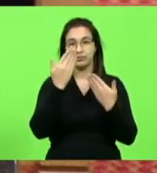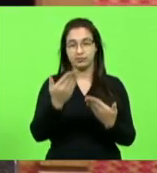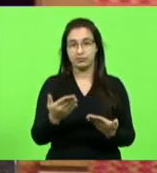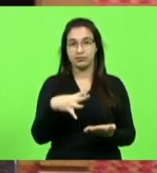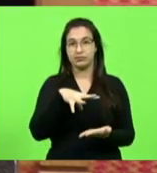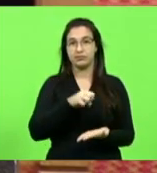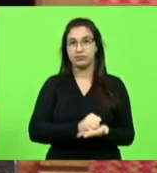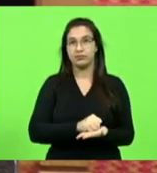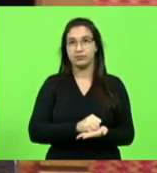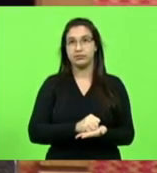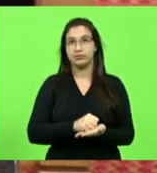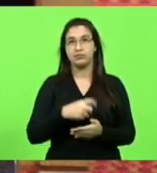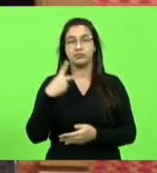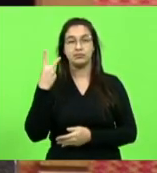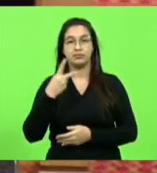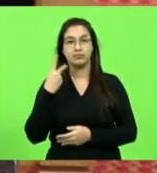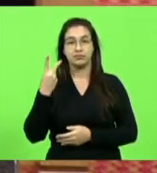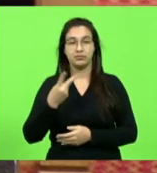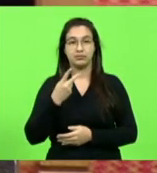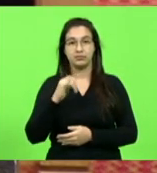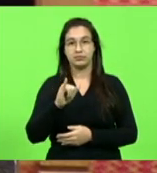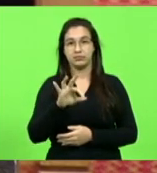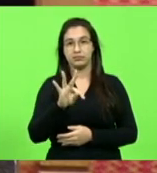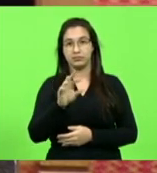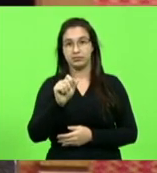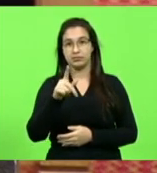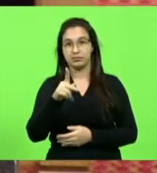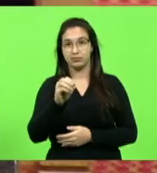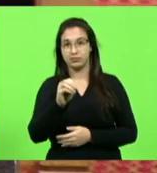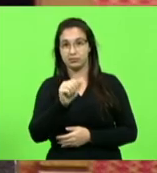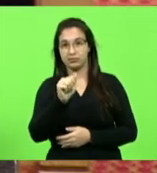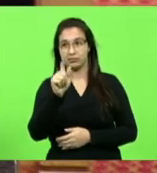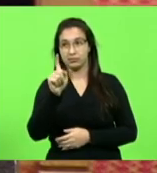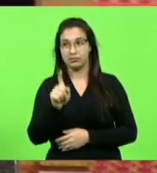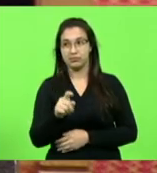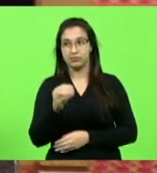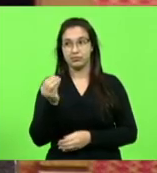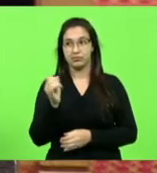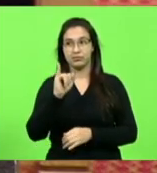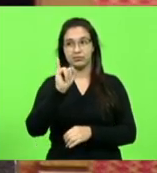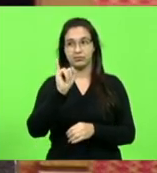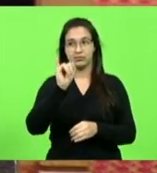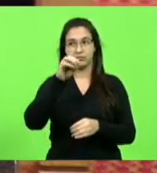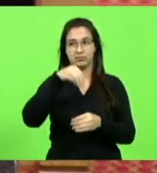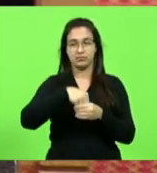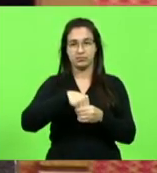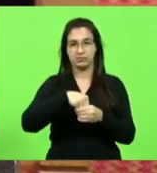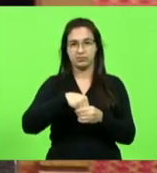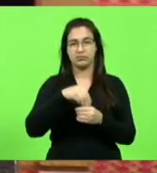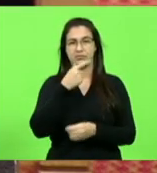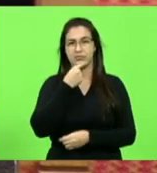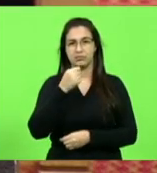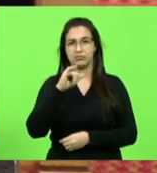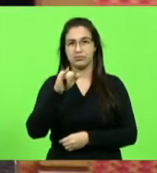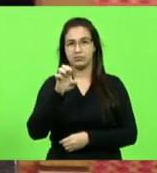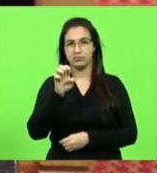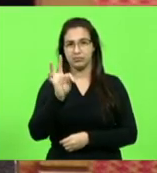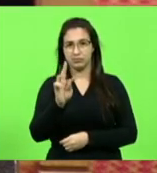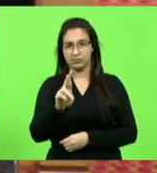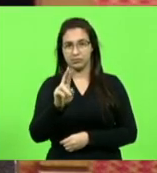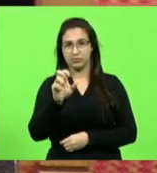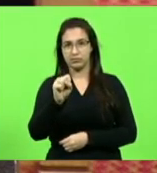registrar os vereadores de Itapuá, Isabel Correia da Silva, Gerson dos Santos, Luiz Martins